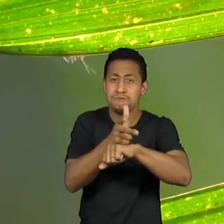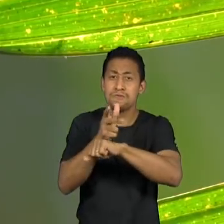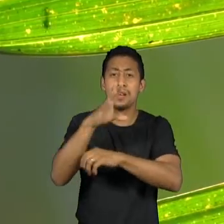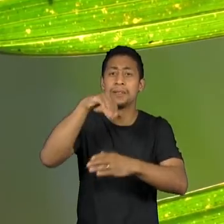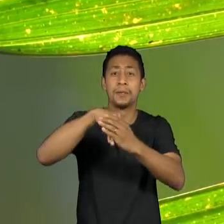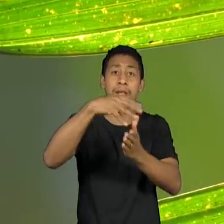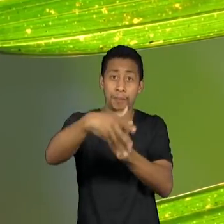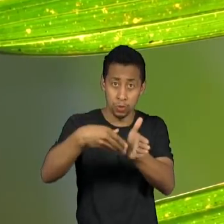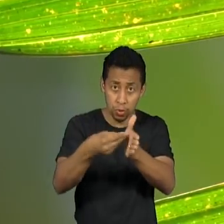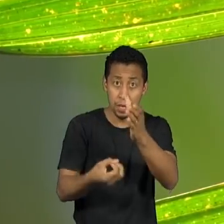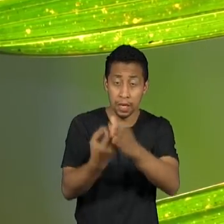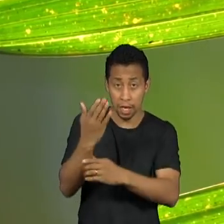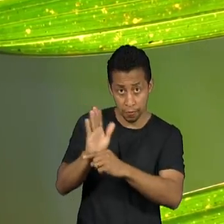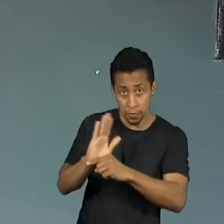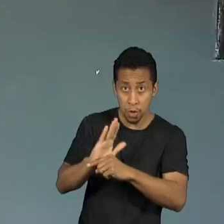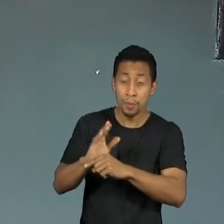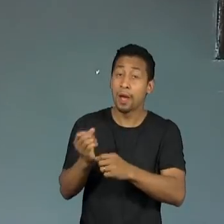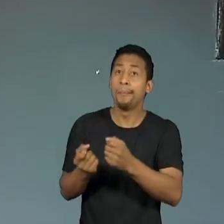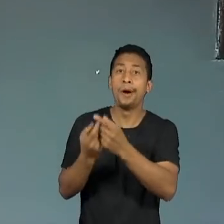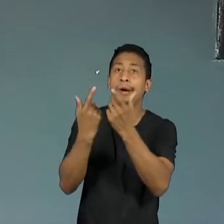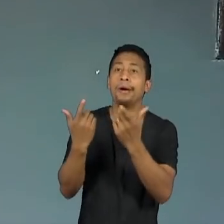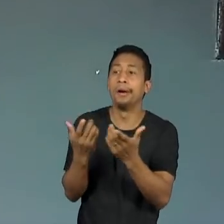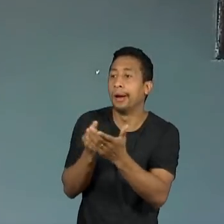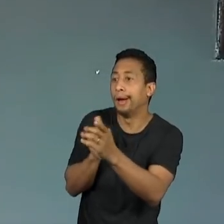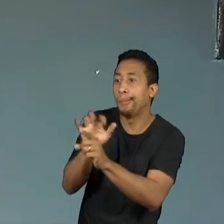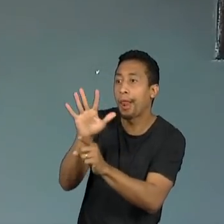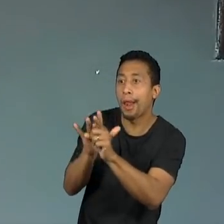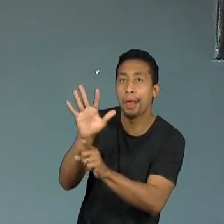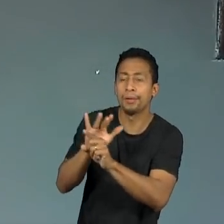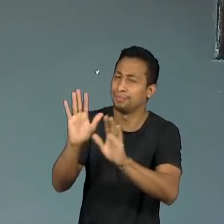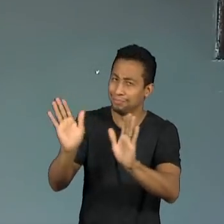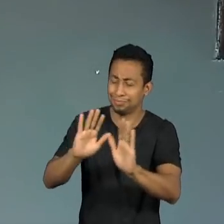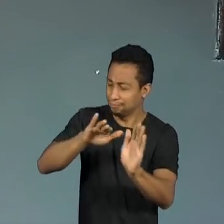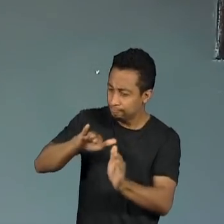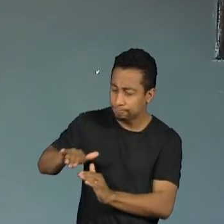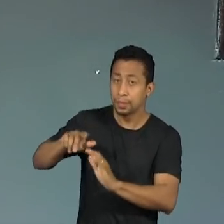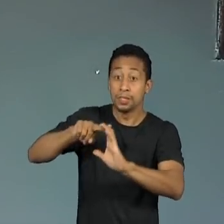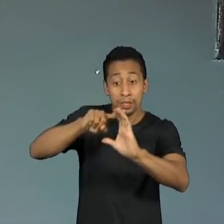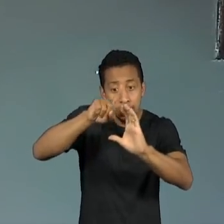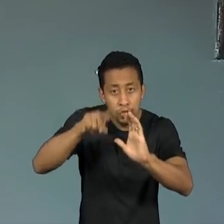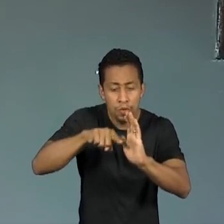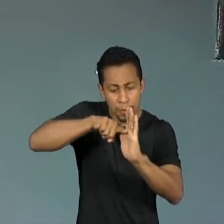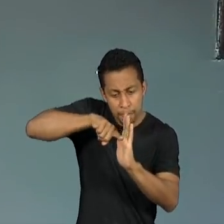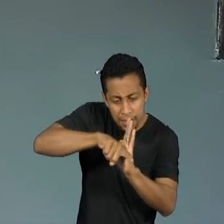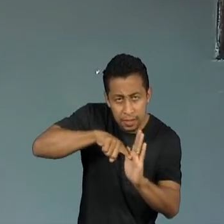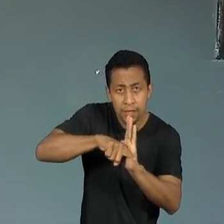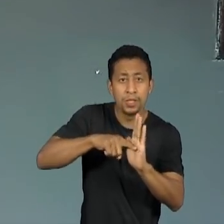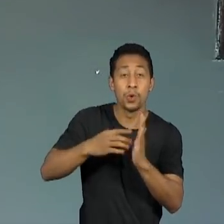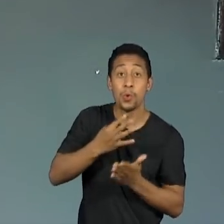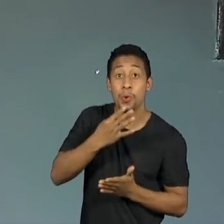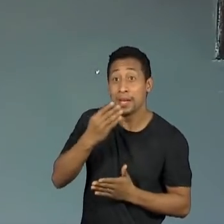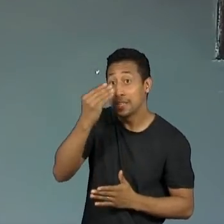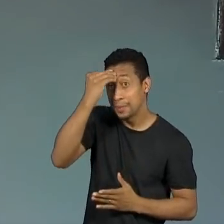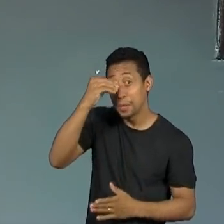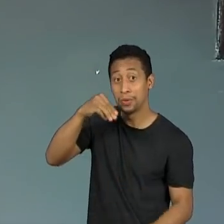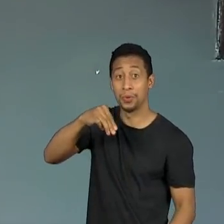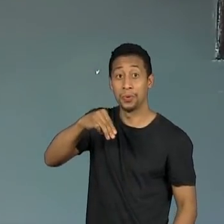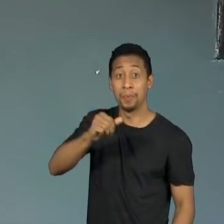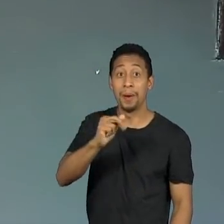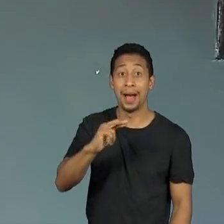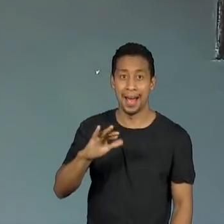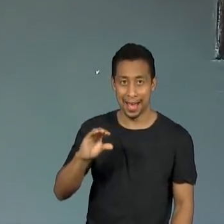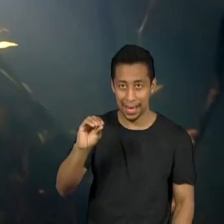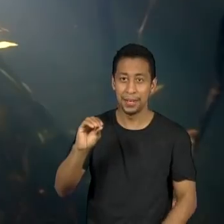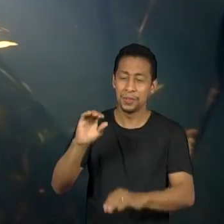rigor científico e todo o conhecimento que o Mário traz de uma maneira